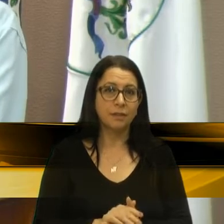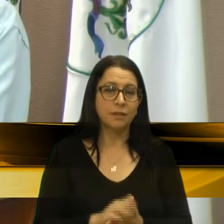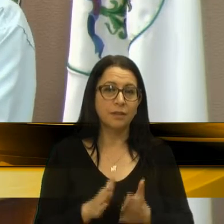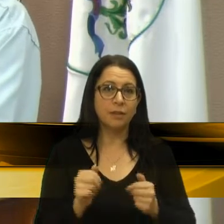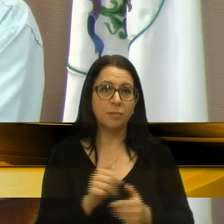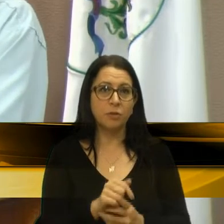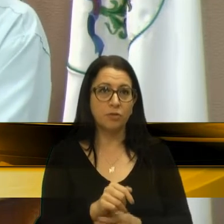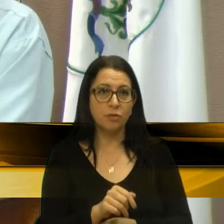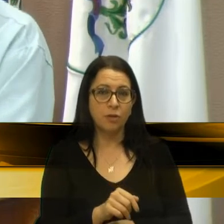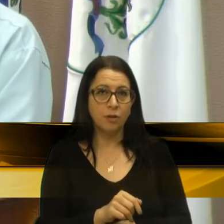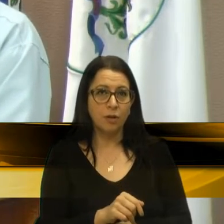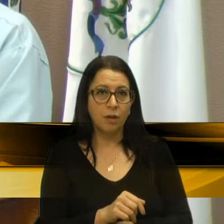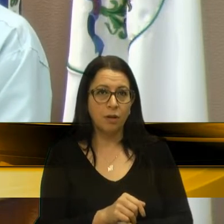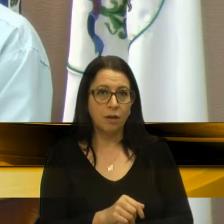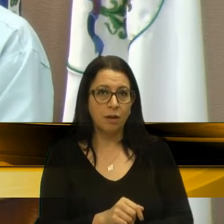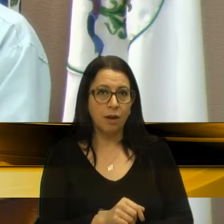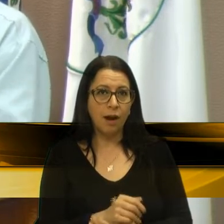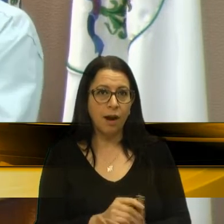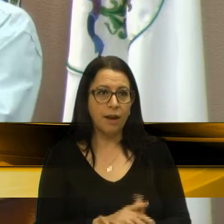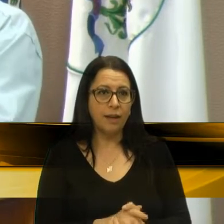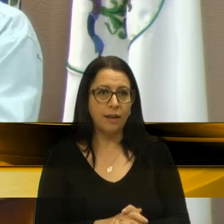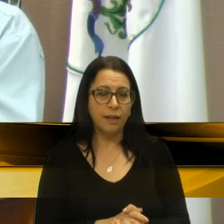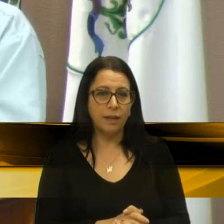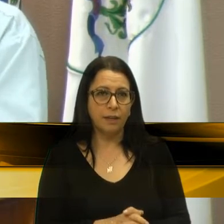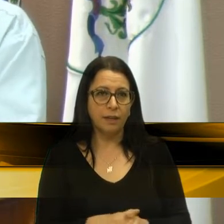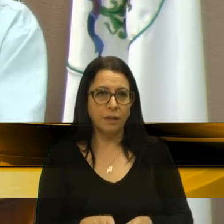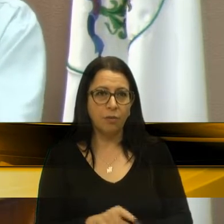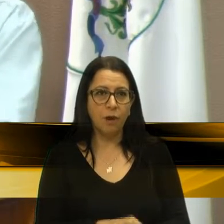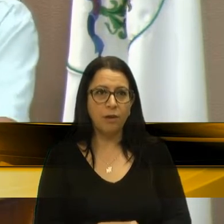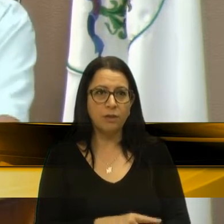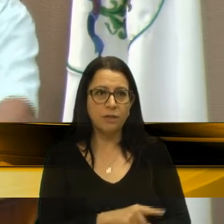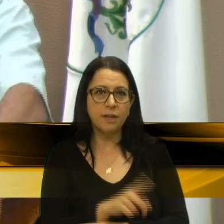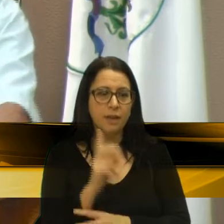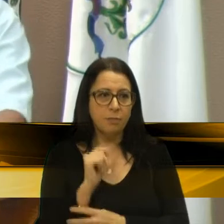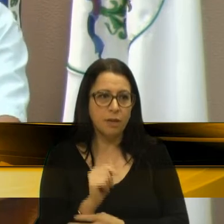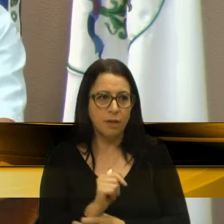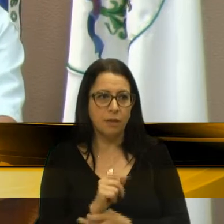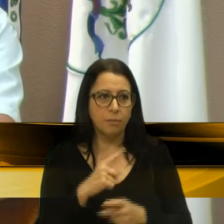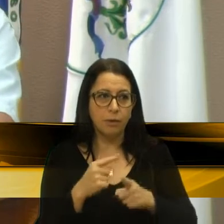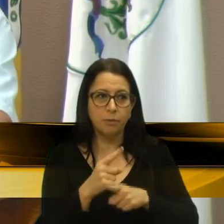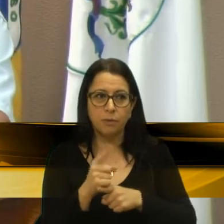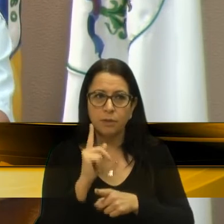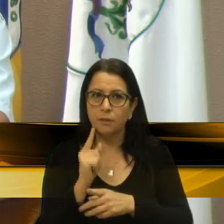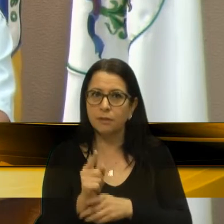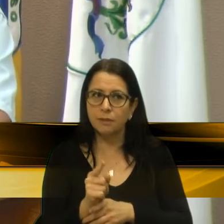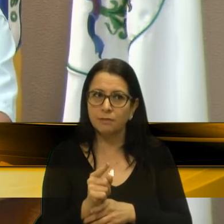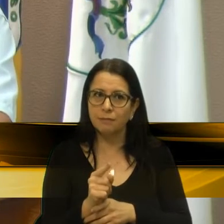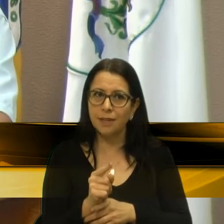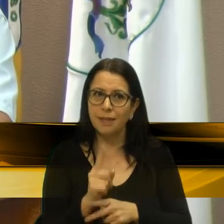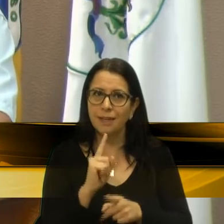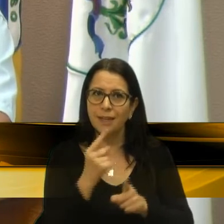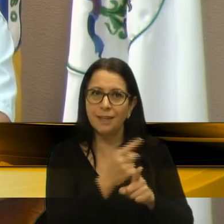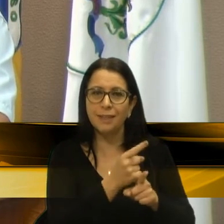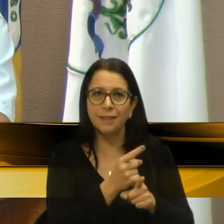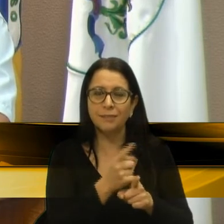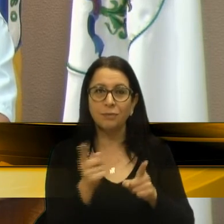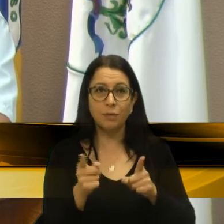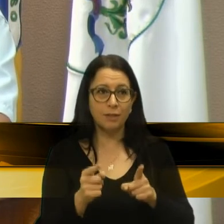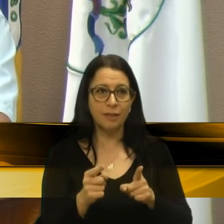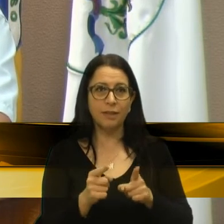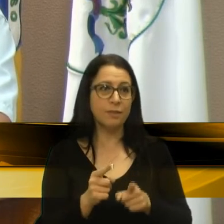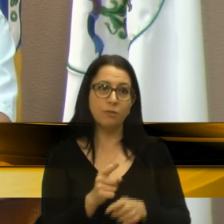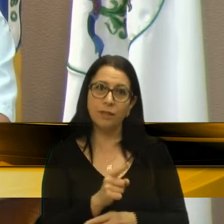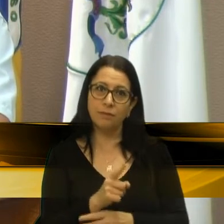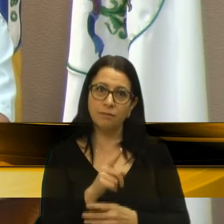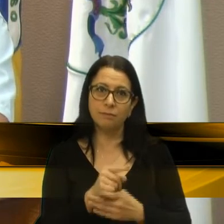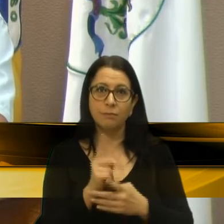e hoje de noite então estaremos presentes convidar a todos os colegas vereadores a pá que